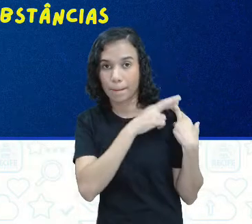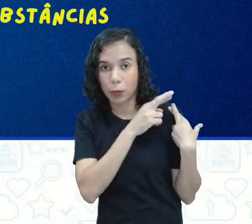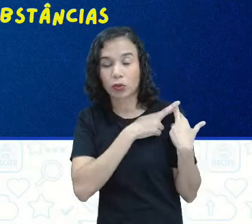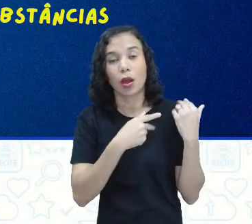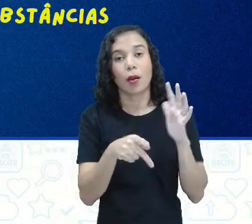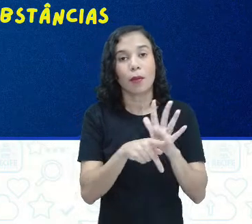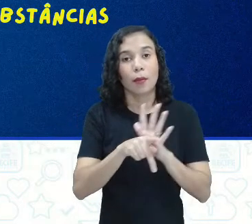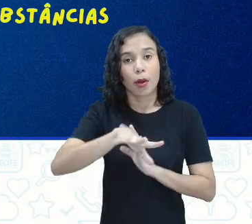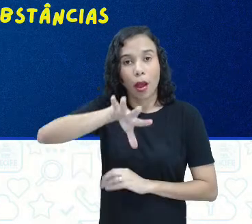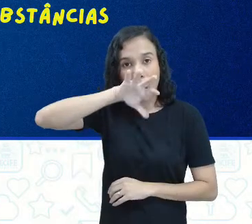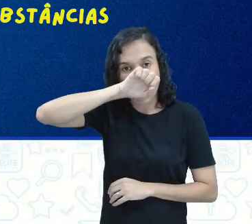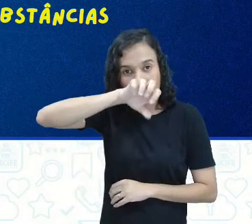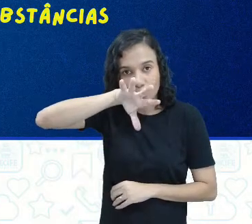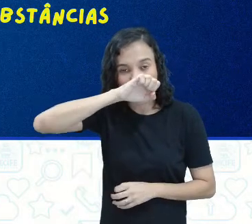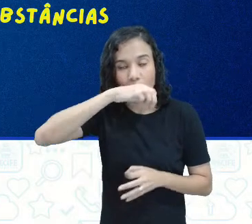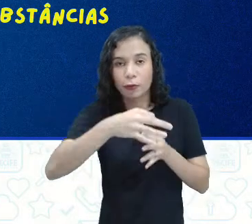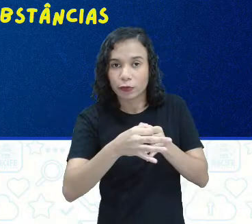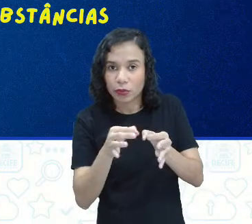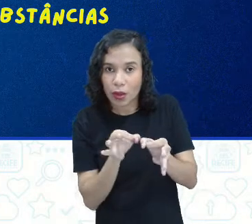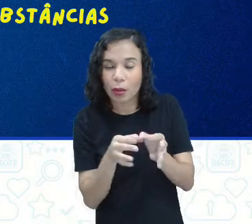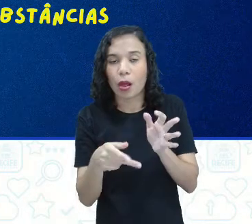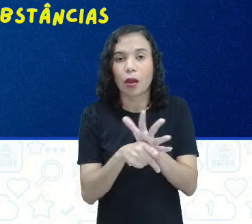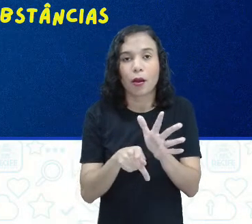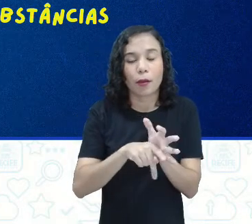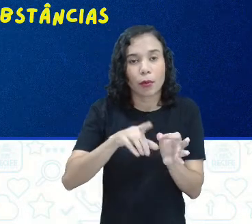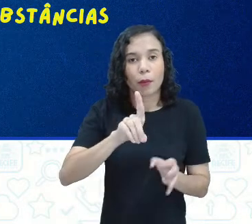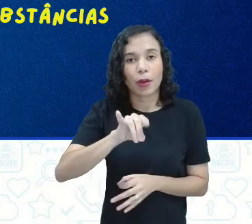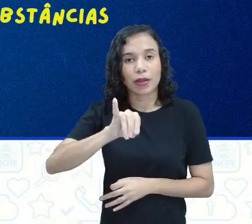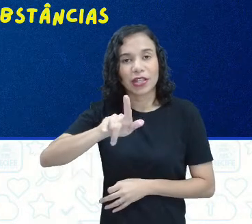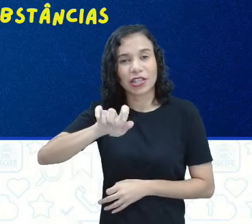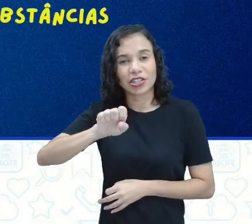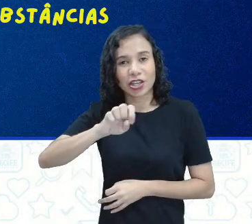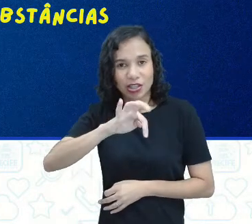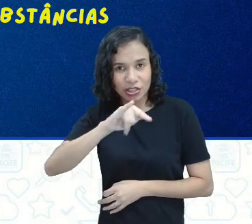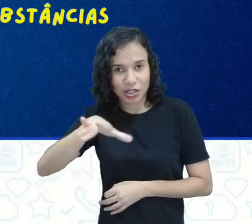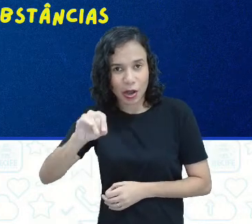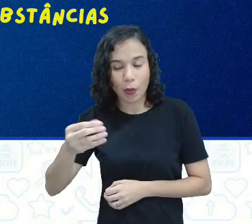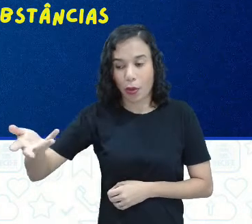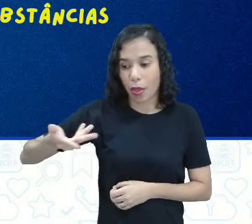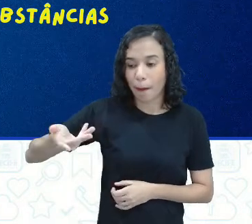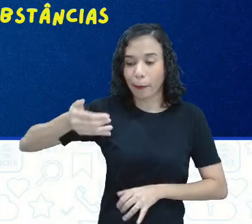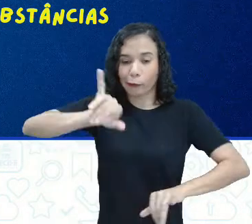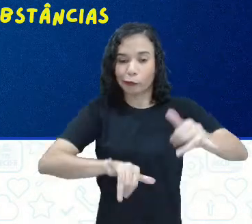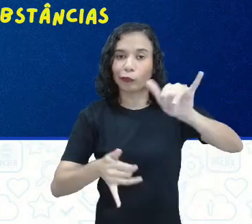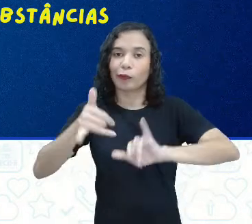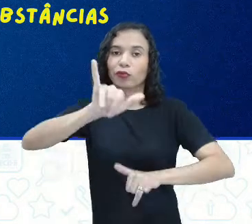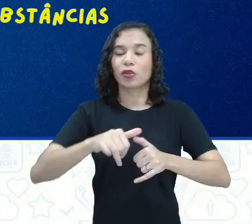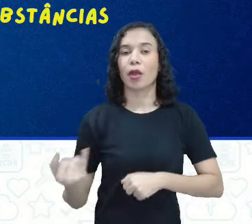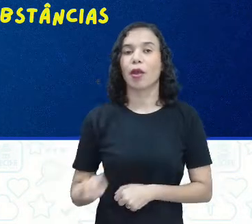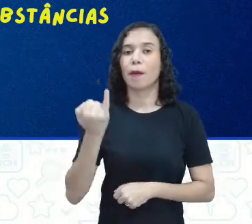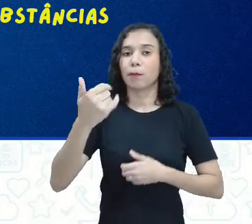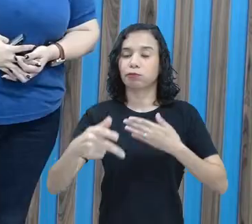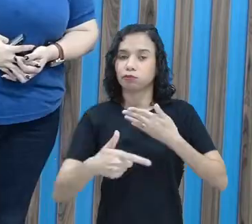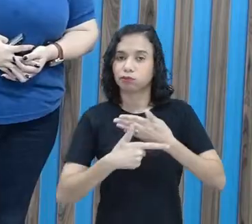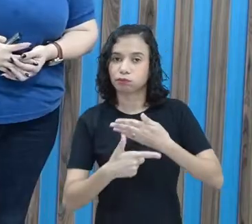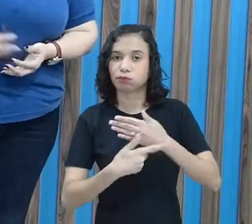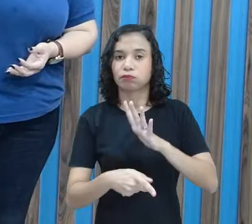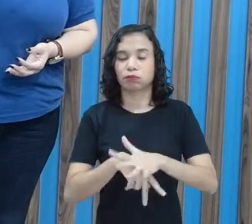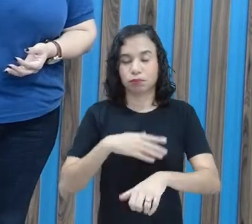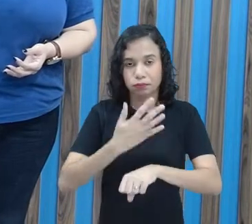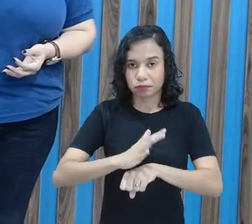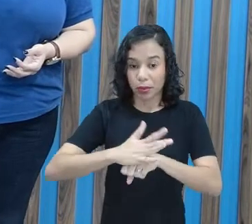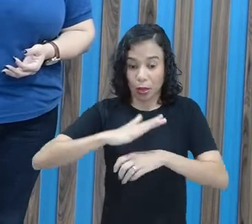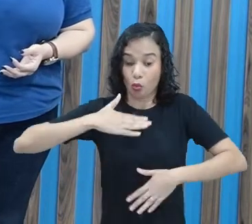celular, digestão intracelular e a produção de substâncias importantes para o funcionamento do nosso corpo.